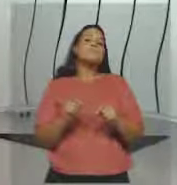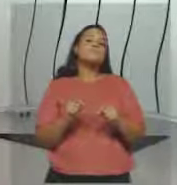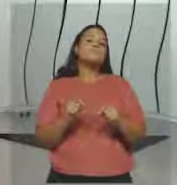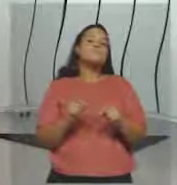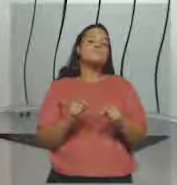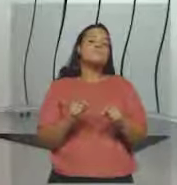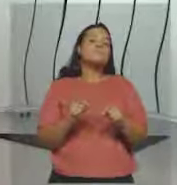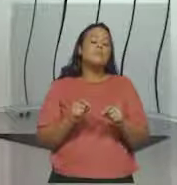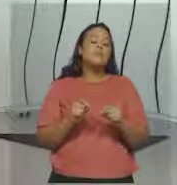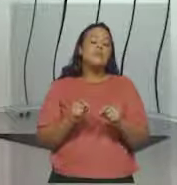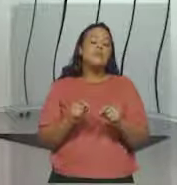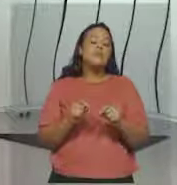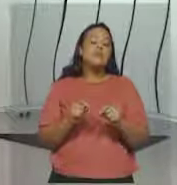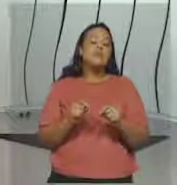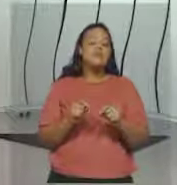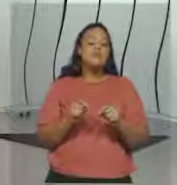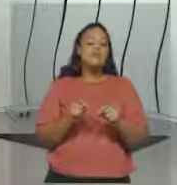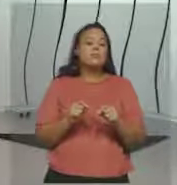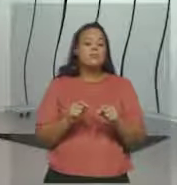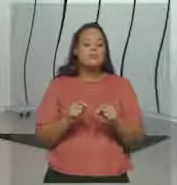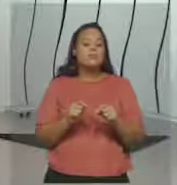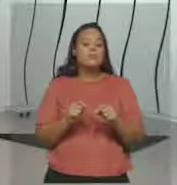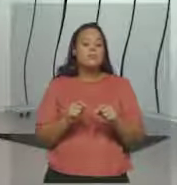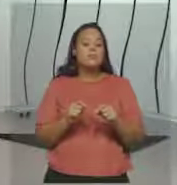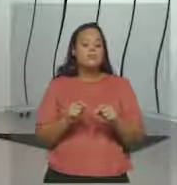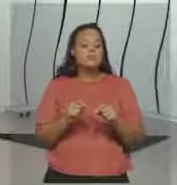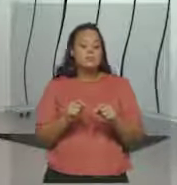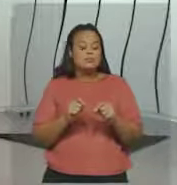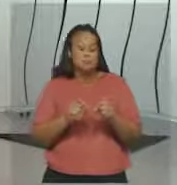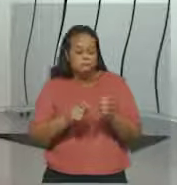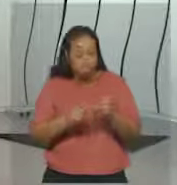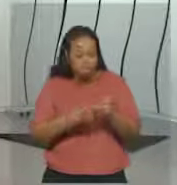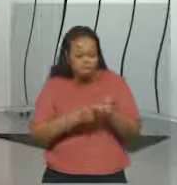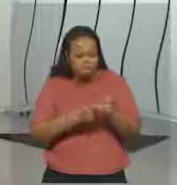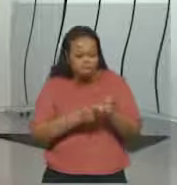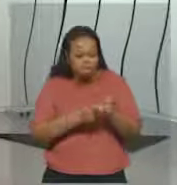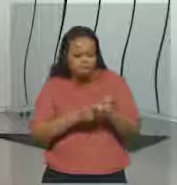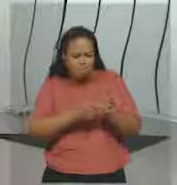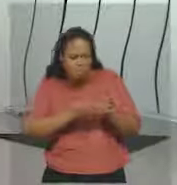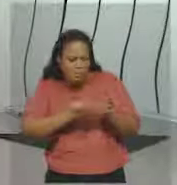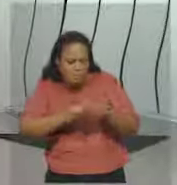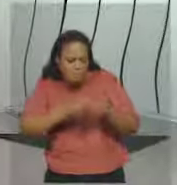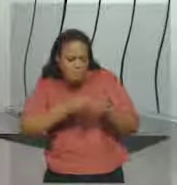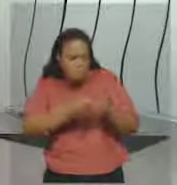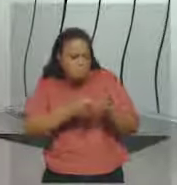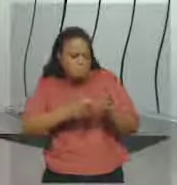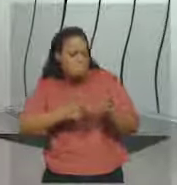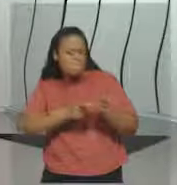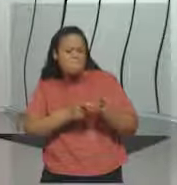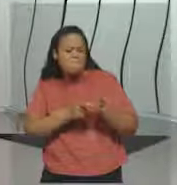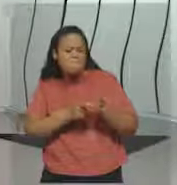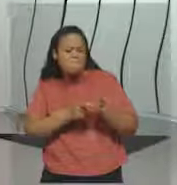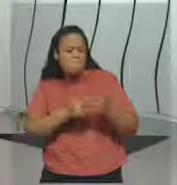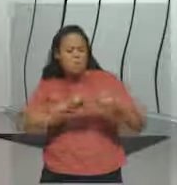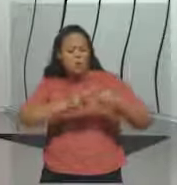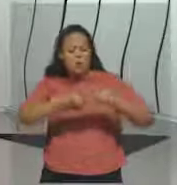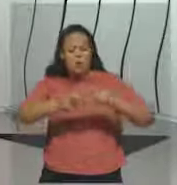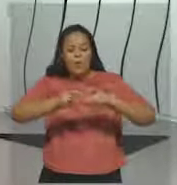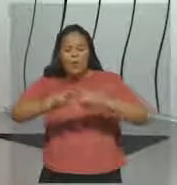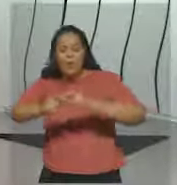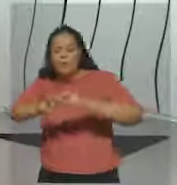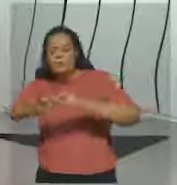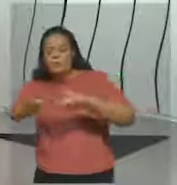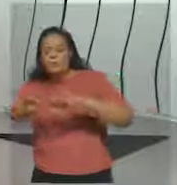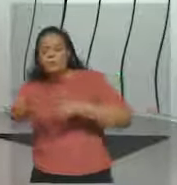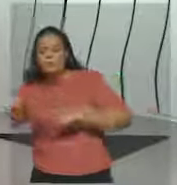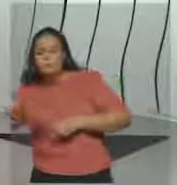aquela estrutura que ela resiste à passagem de elétrons, resiste à passagem de uma corrente elétrica